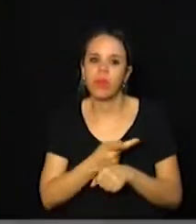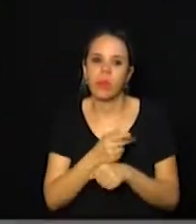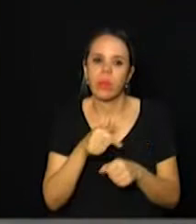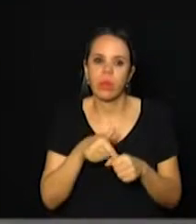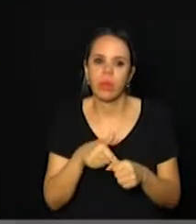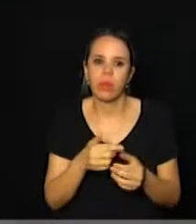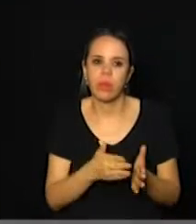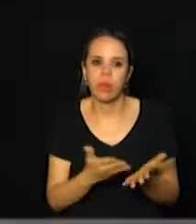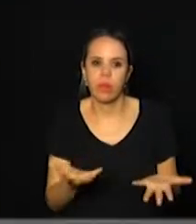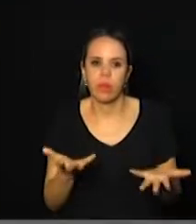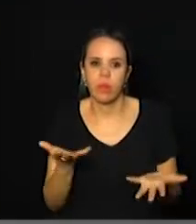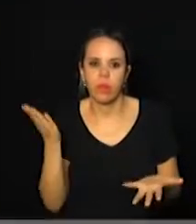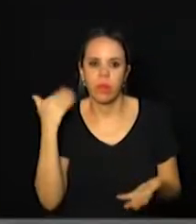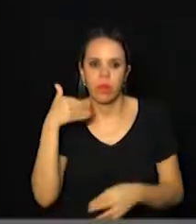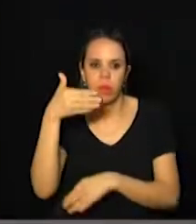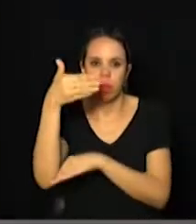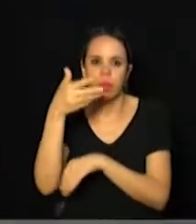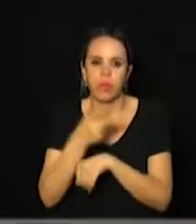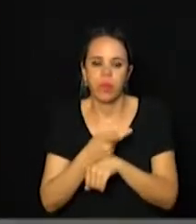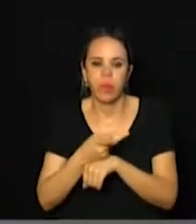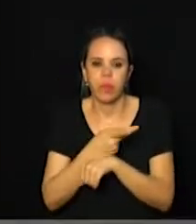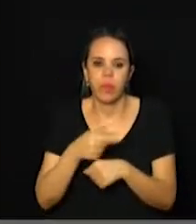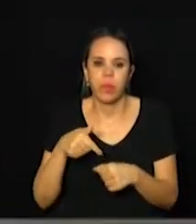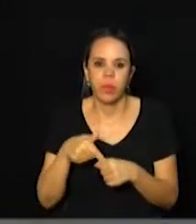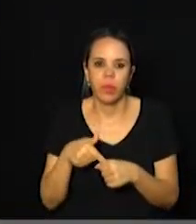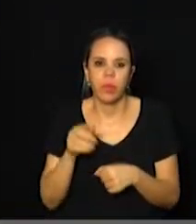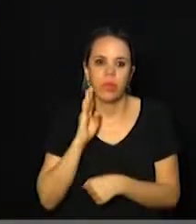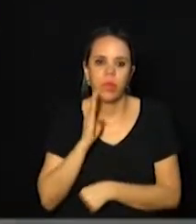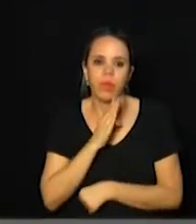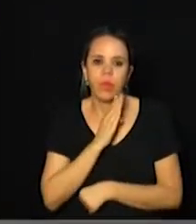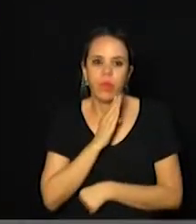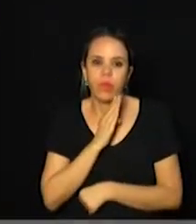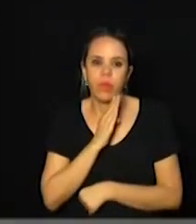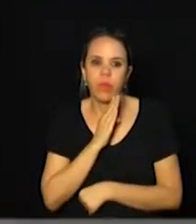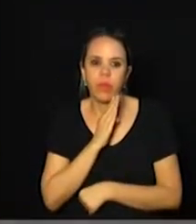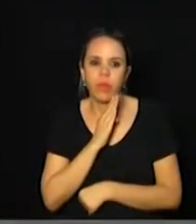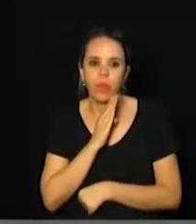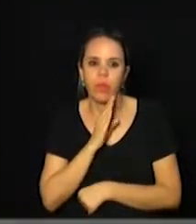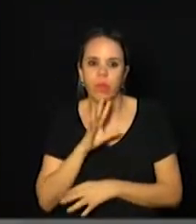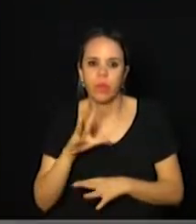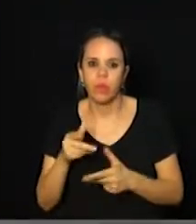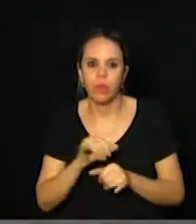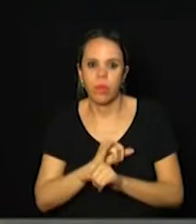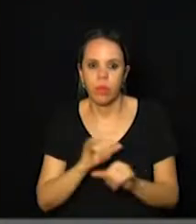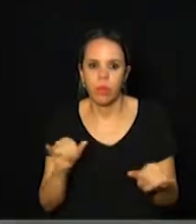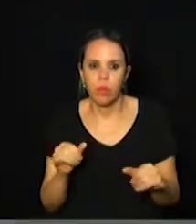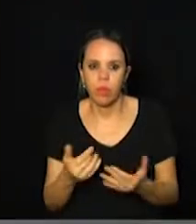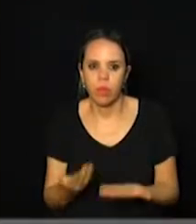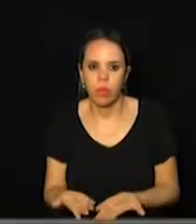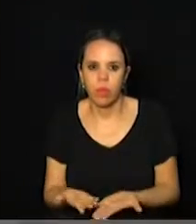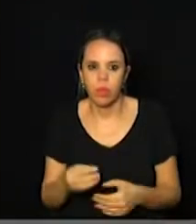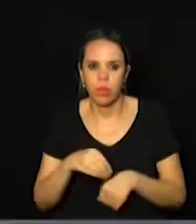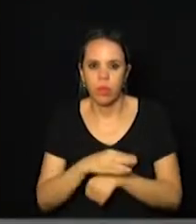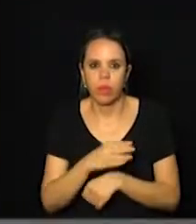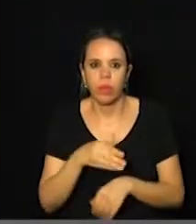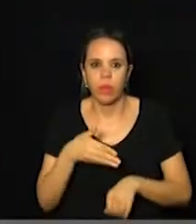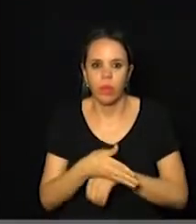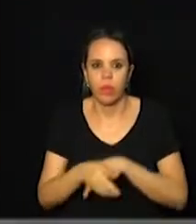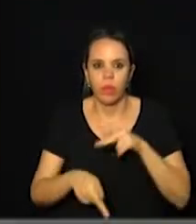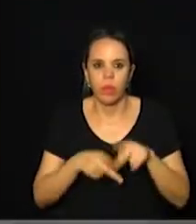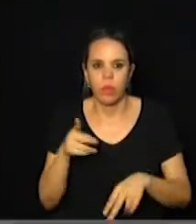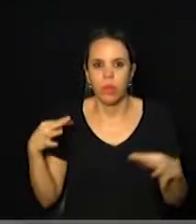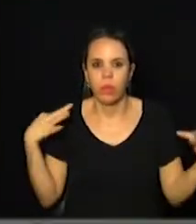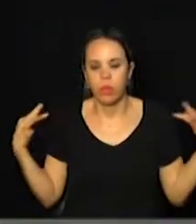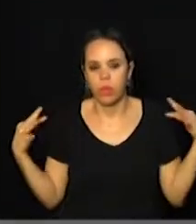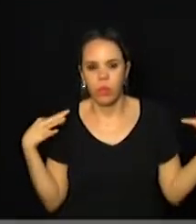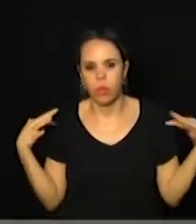que ele quer saber de motel ele procura aqui isso é um bar o frentista em todas as informações e passa para os visitantes para